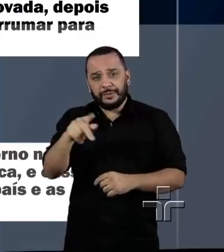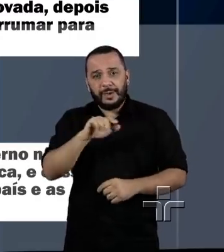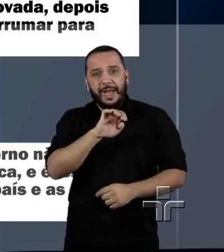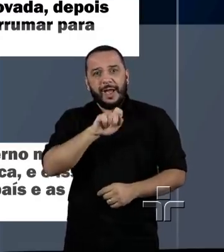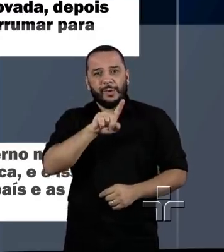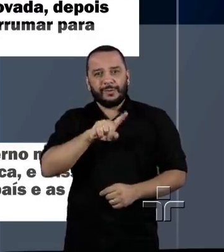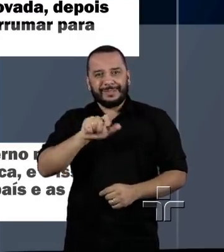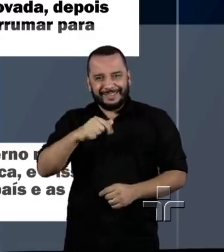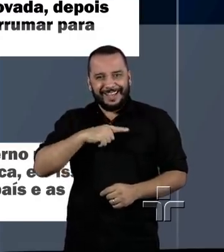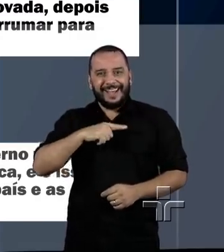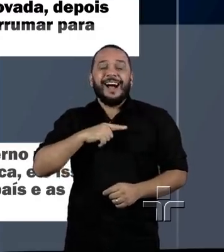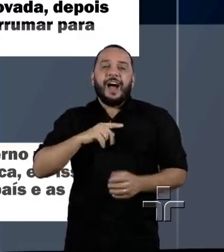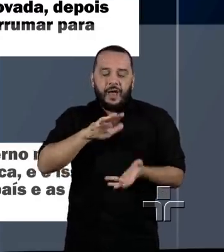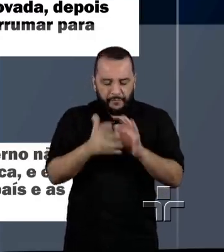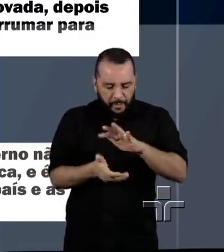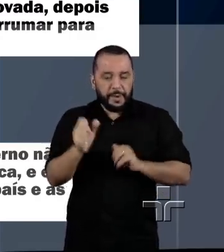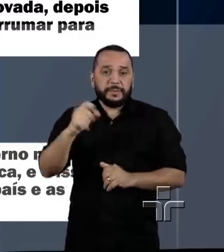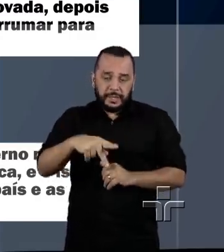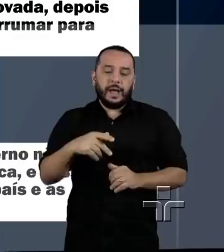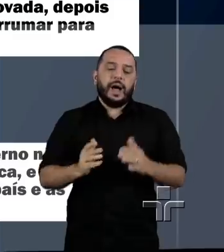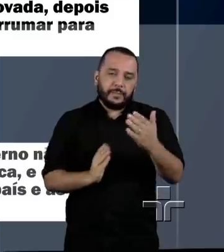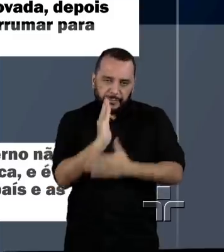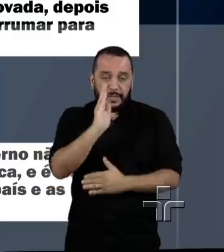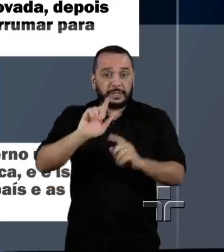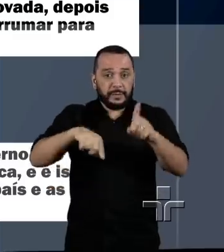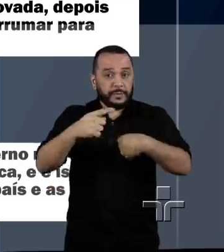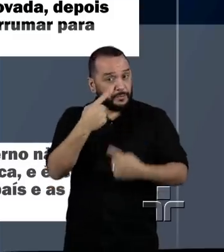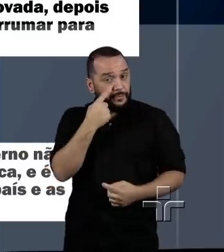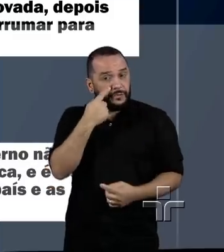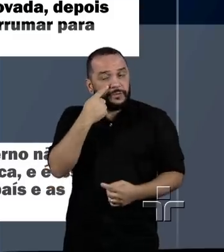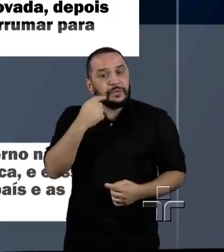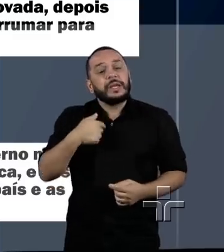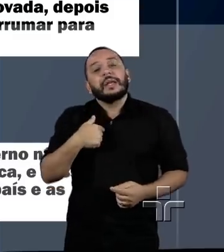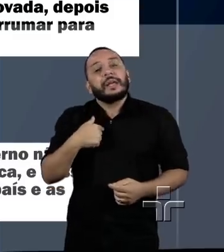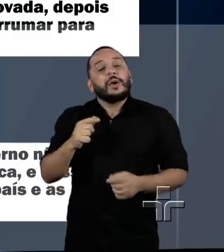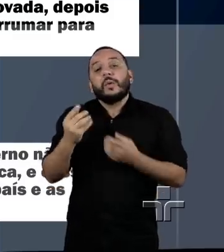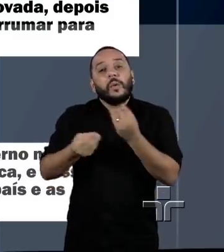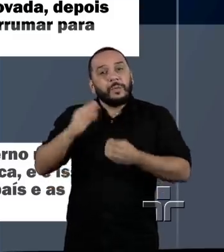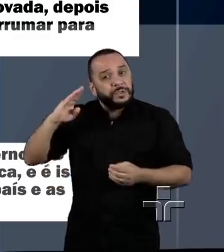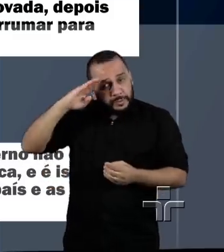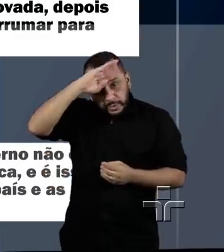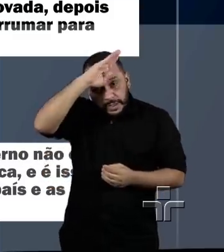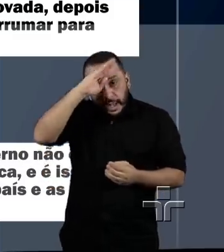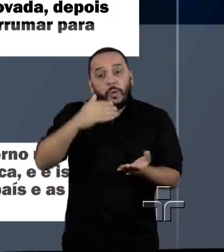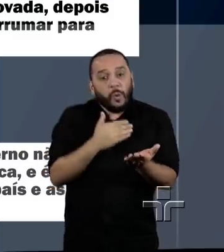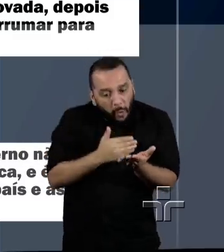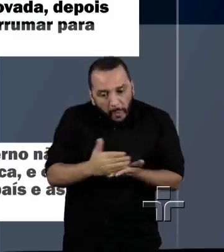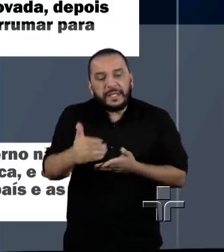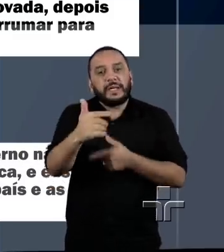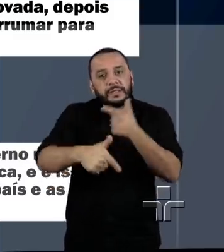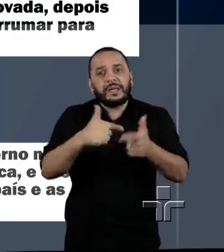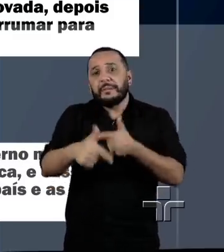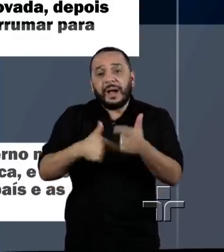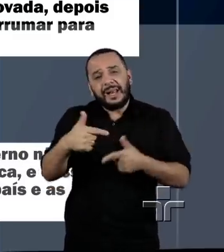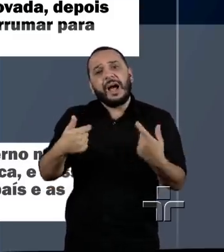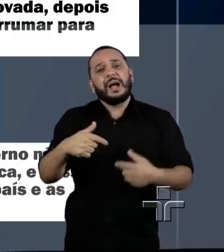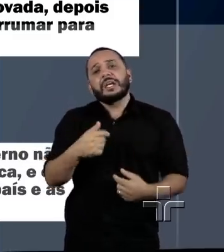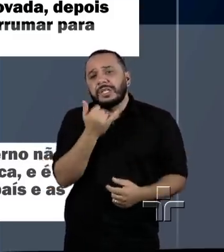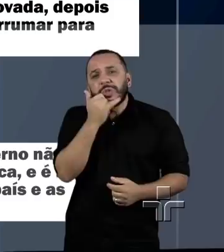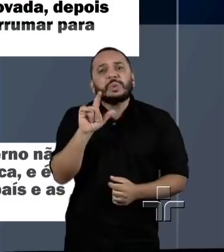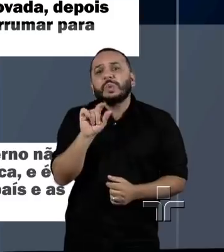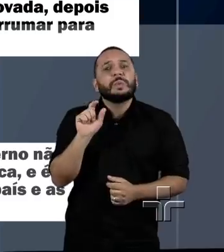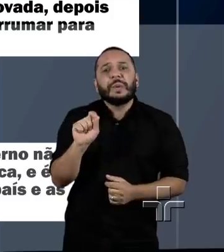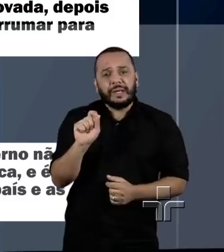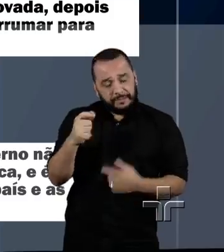G, a reforma tem que ser aprovada, depois queremos ver qual a desculpa do Bolsonaro vai arrumar para começar a governar. Eu quero que você comente isso também, Emerson